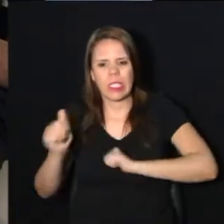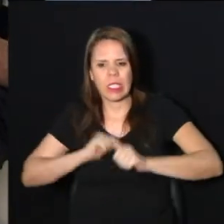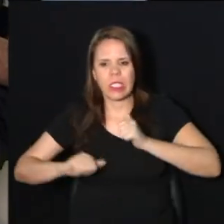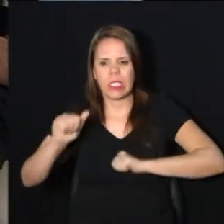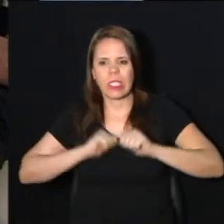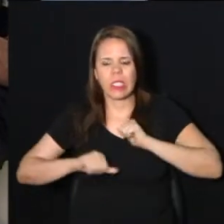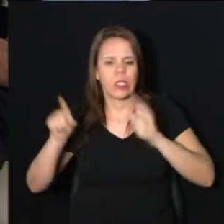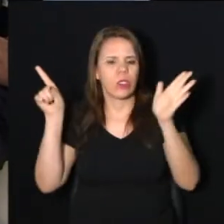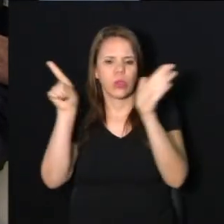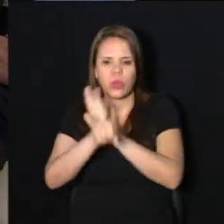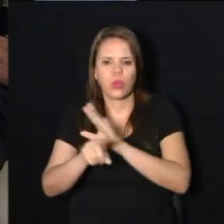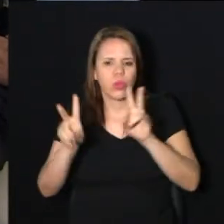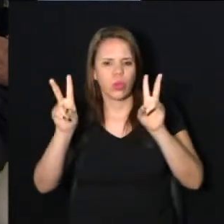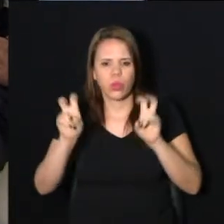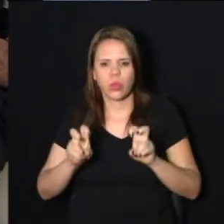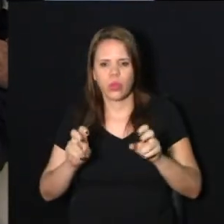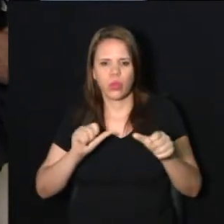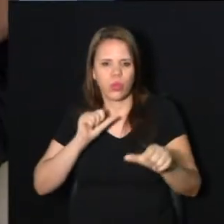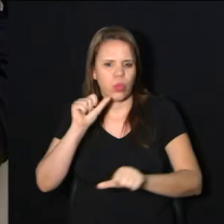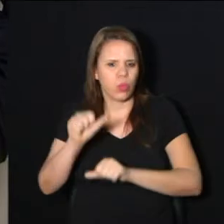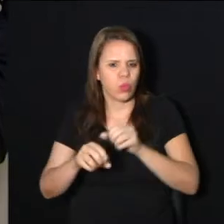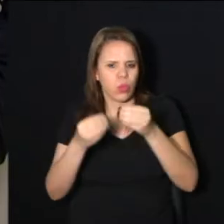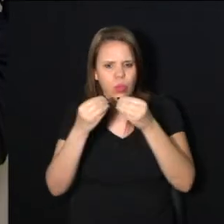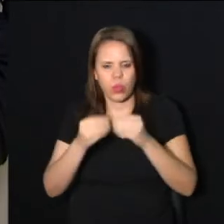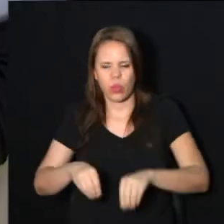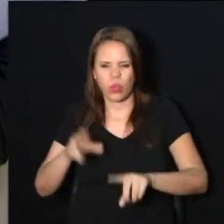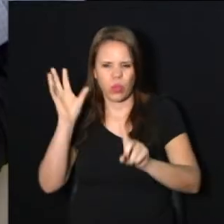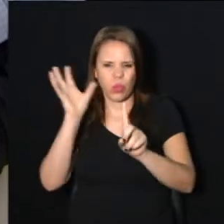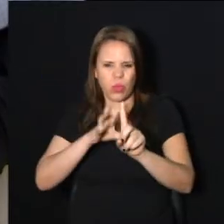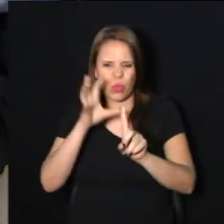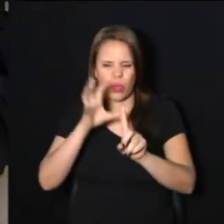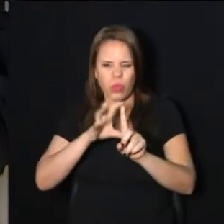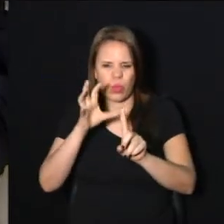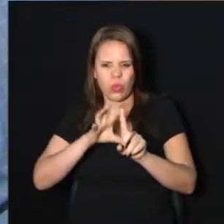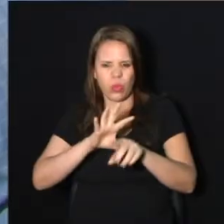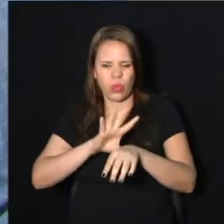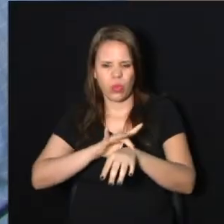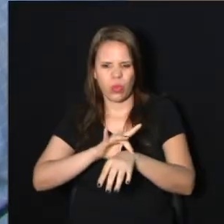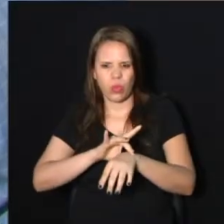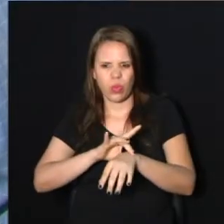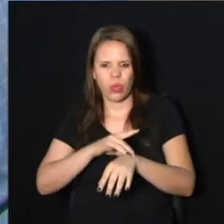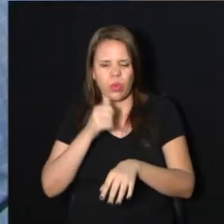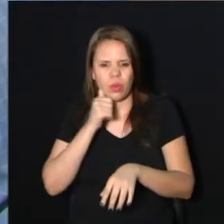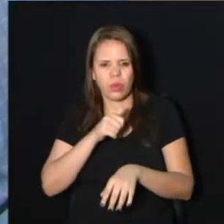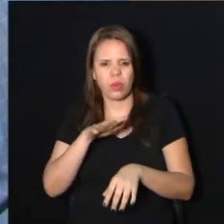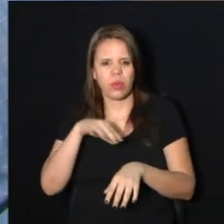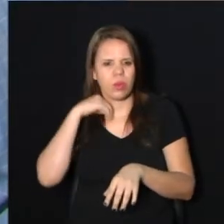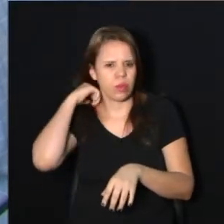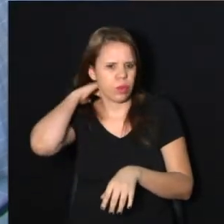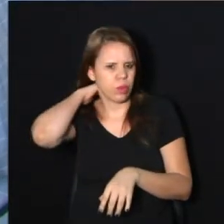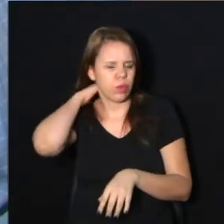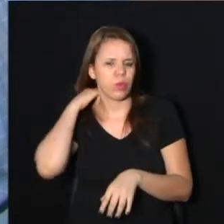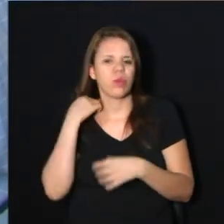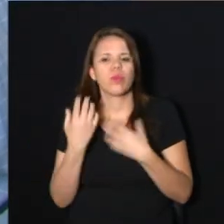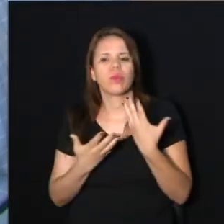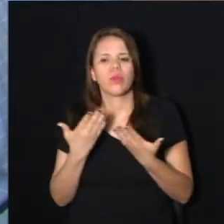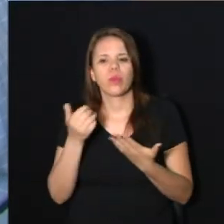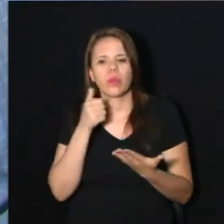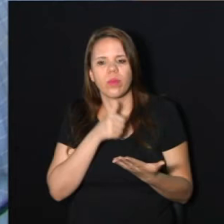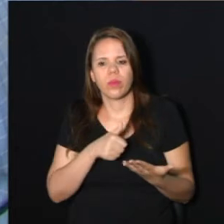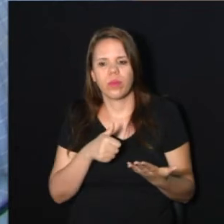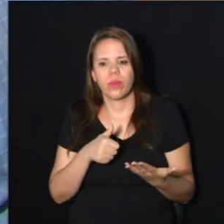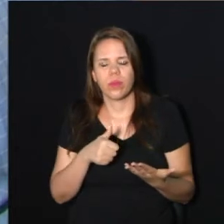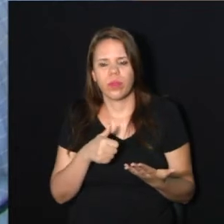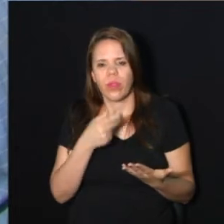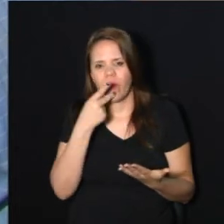e perguntou sobre o impacto da pressão e dessas doenças na mulher. No caso das mulheres, nós